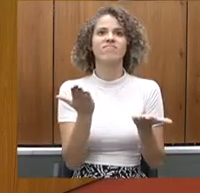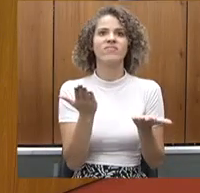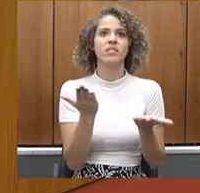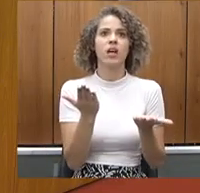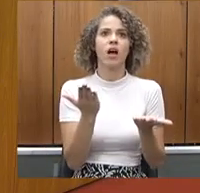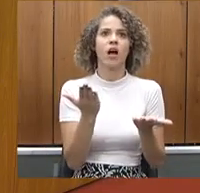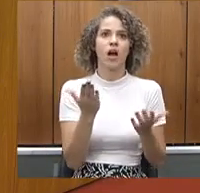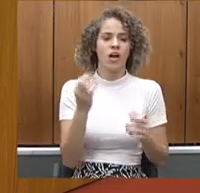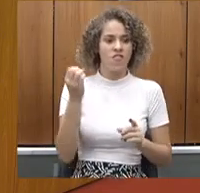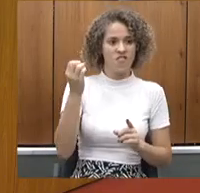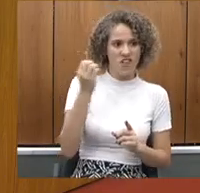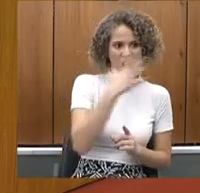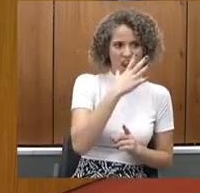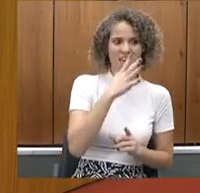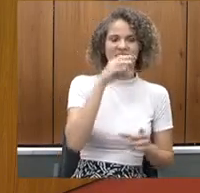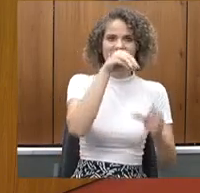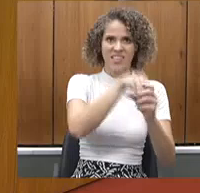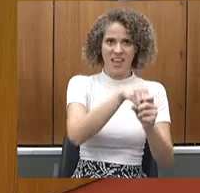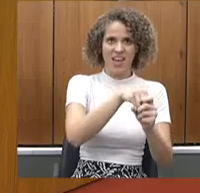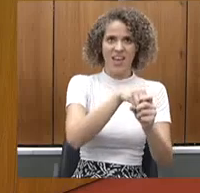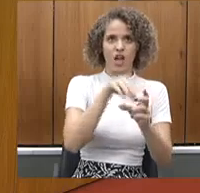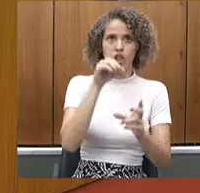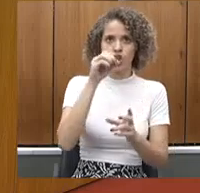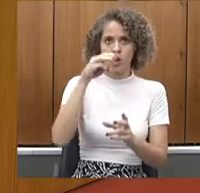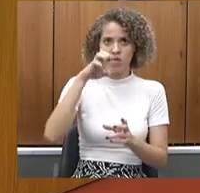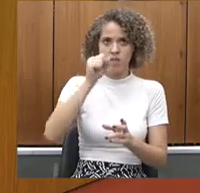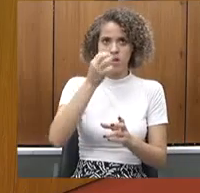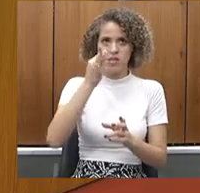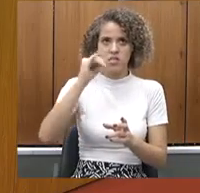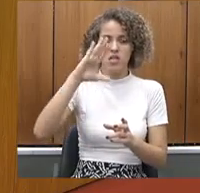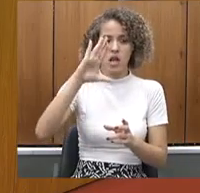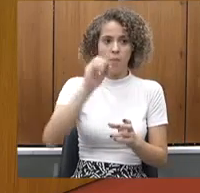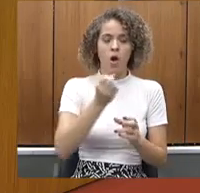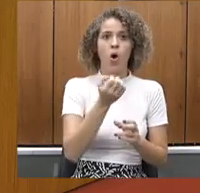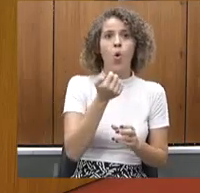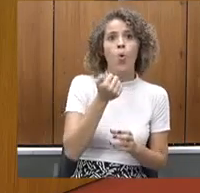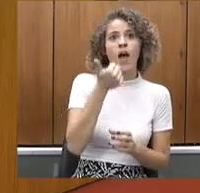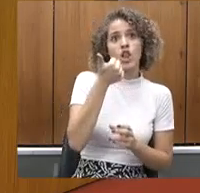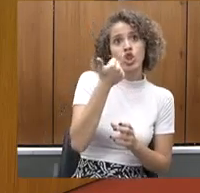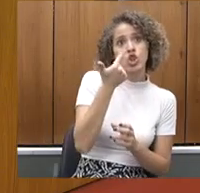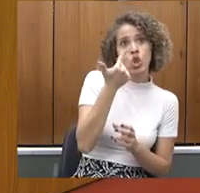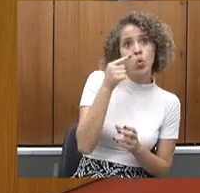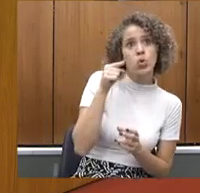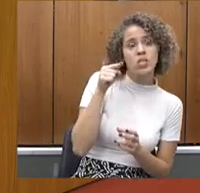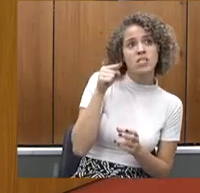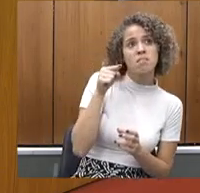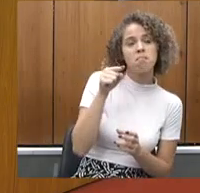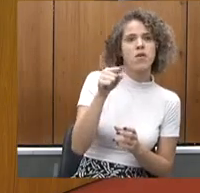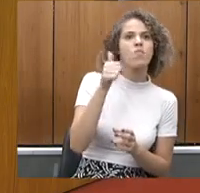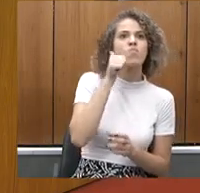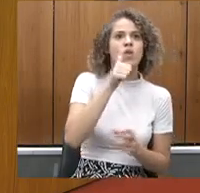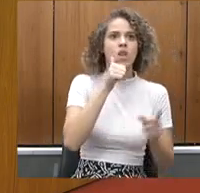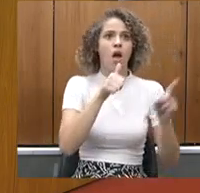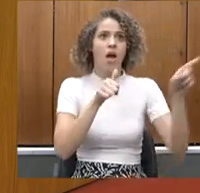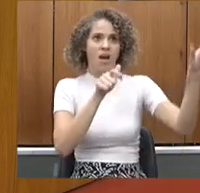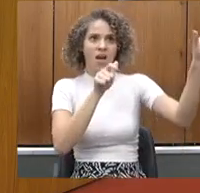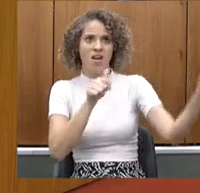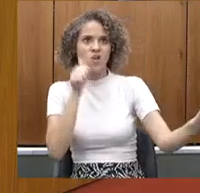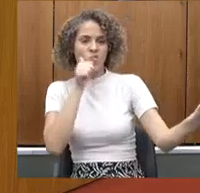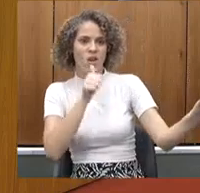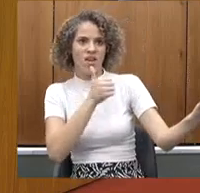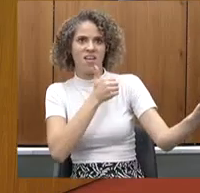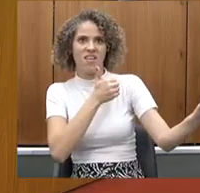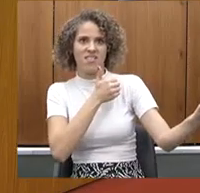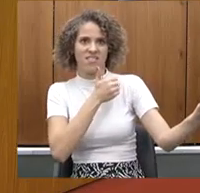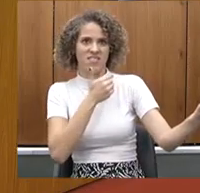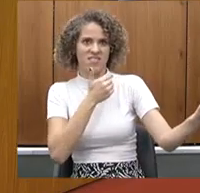prevenção à violência doméstica quase 12 mil mulheres atendidas Deputado João Leite sabe quando o deputado